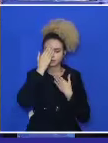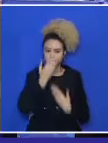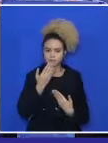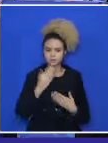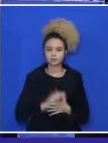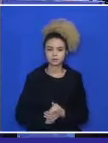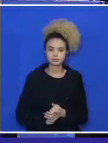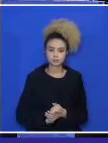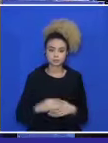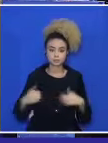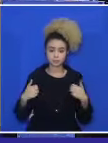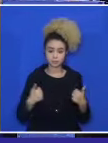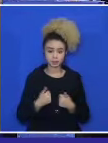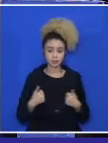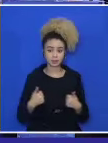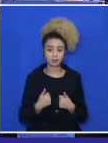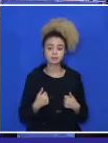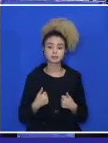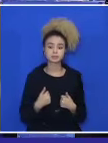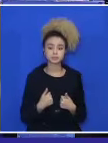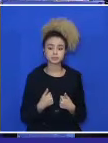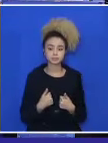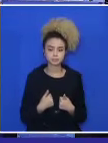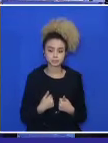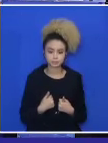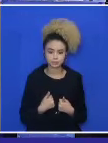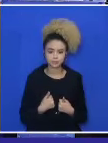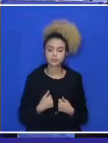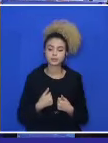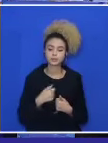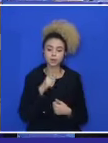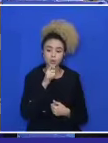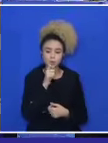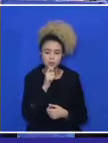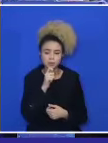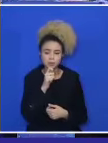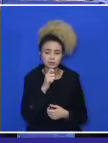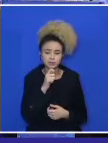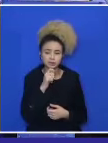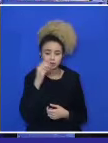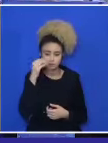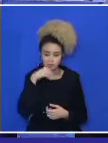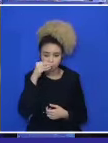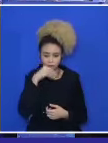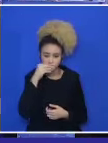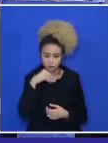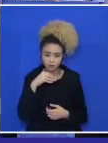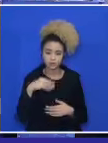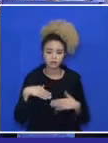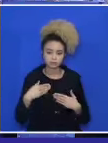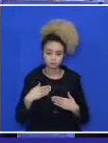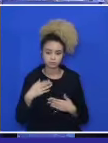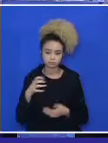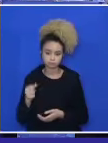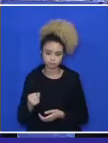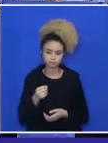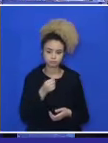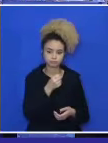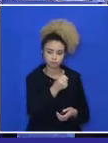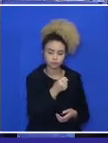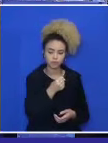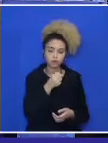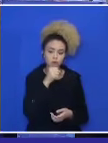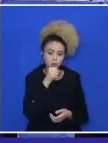Obrigado. Muito bem. Vamos, o microfone falhou, então nós vamos entrar com o microfone auxiliar.